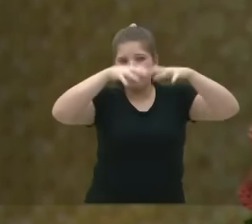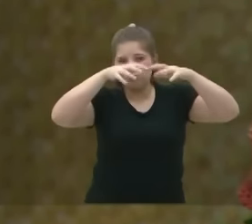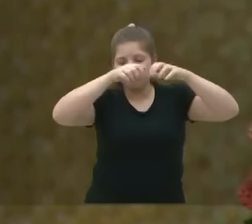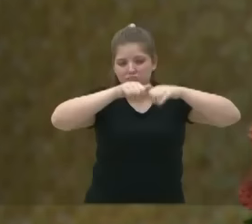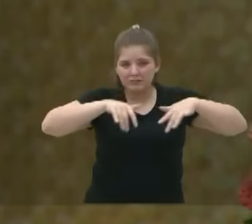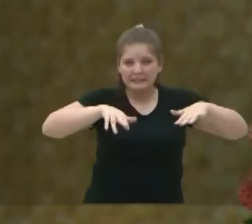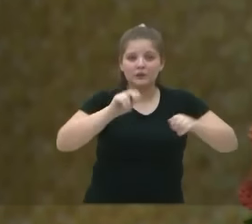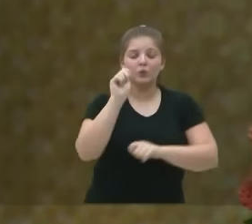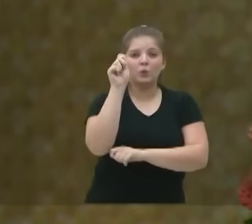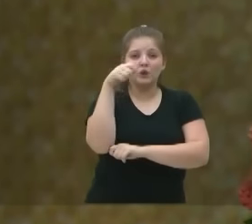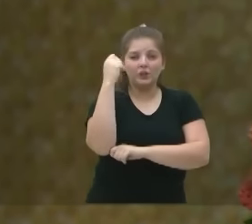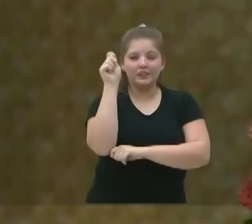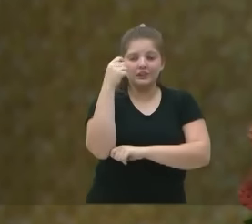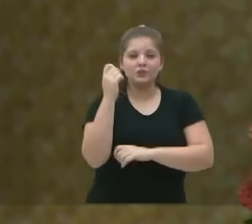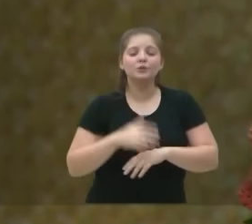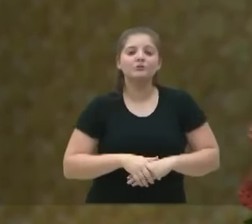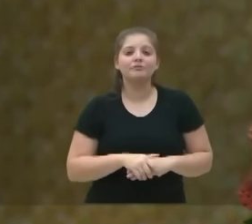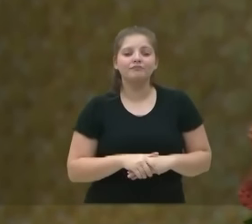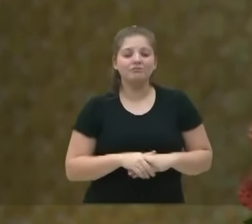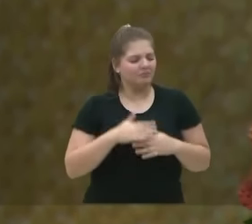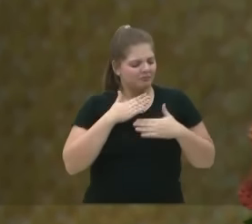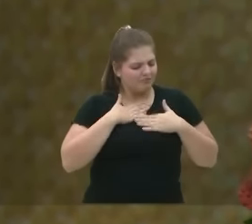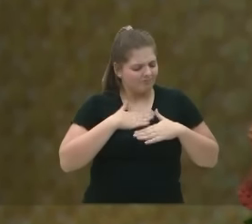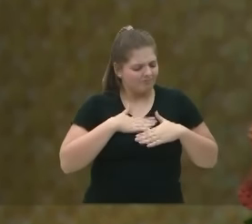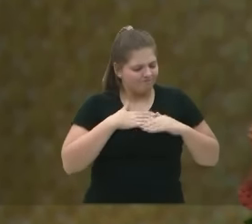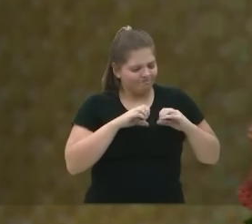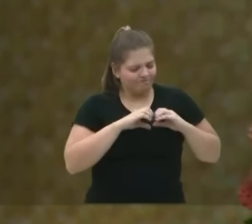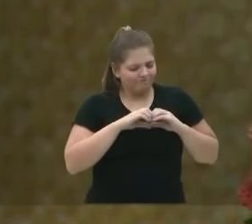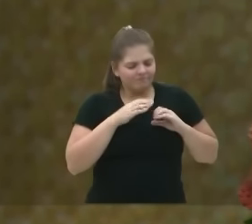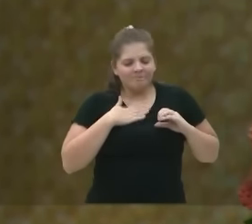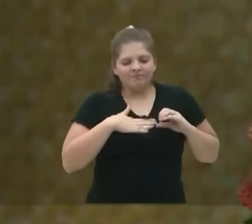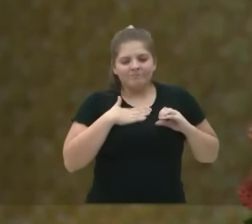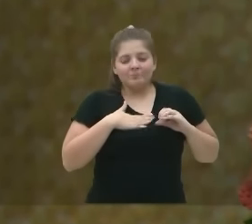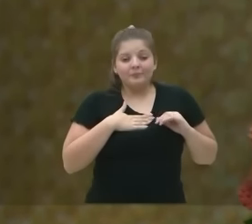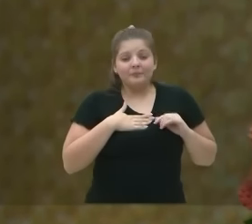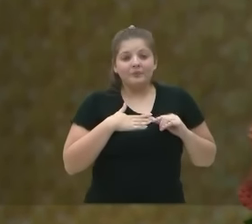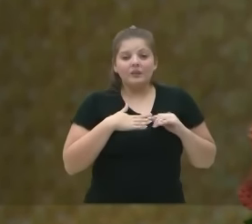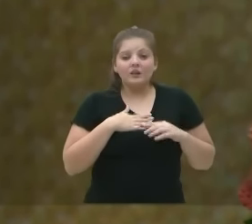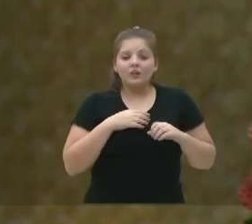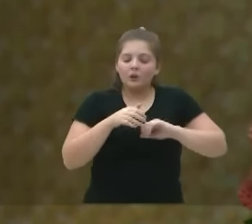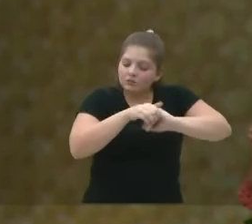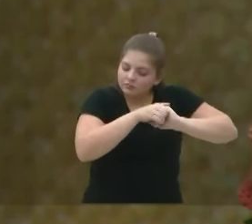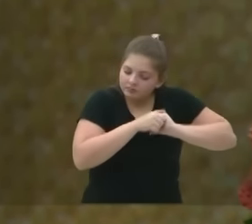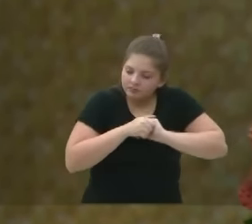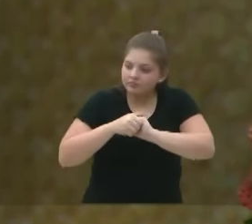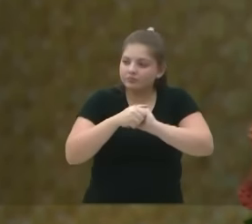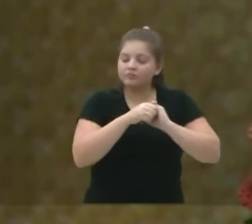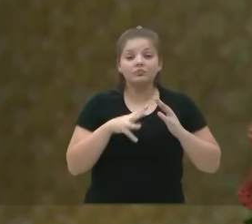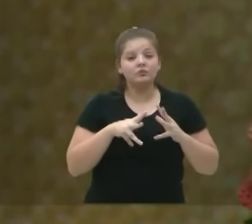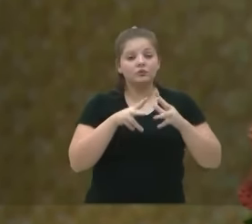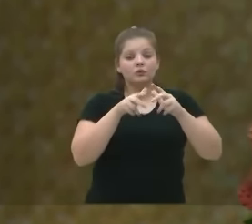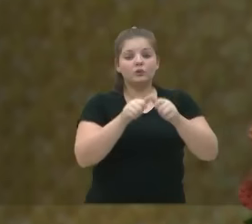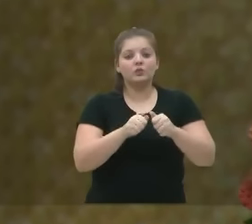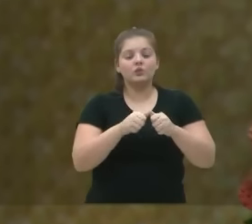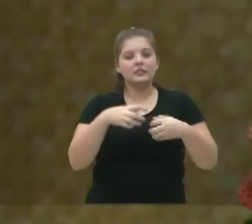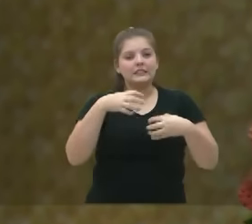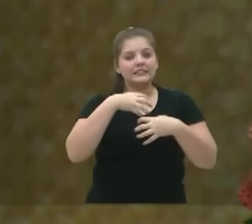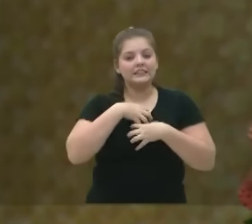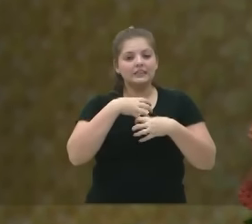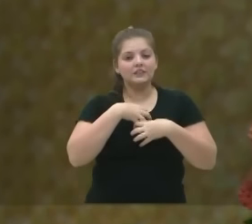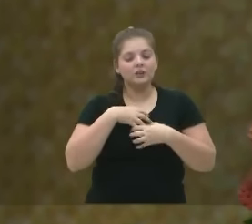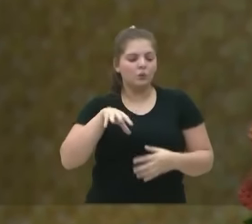no Rio Grande do Sul. Confortai seus corações, que com a solidariedade de todos sintam o